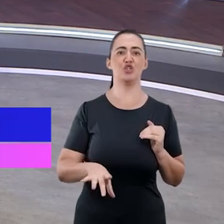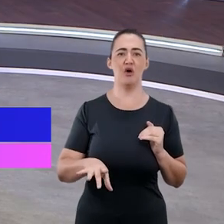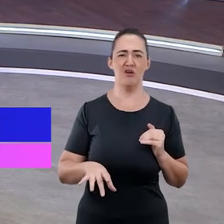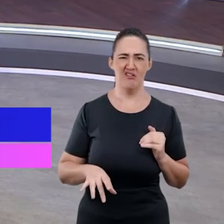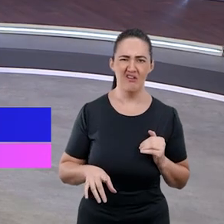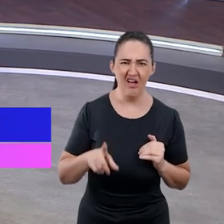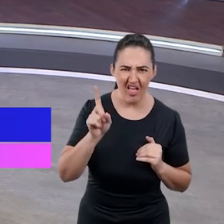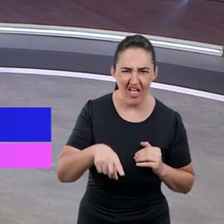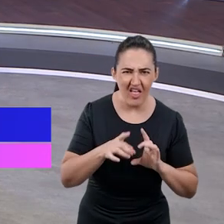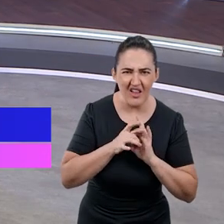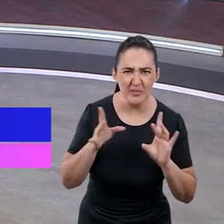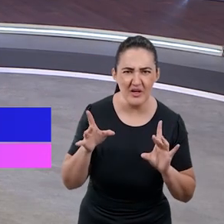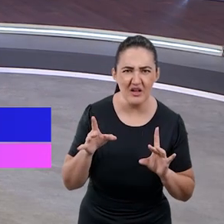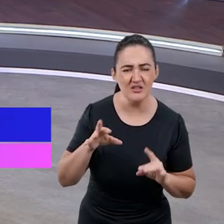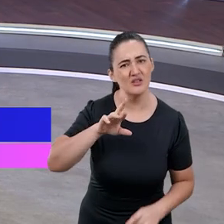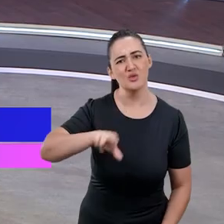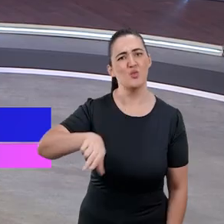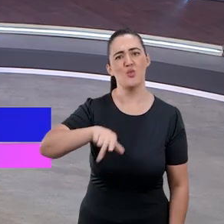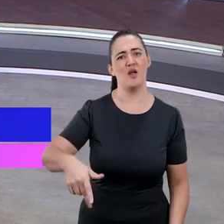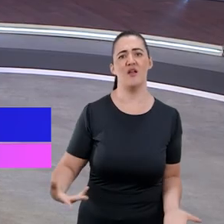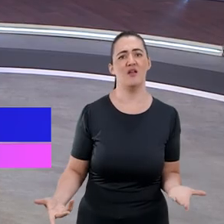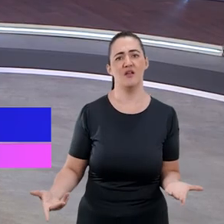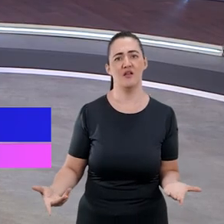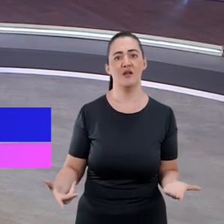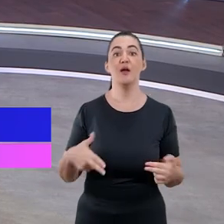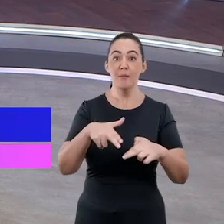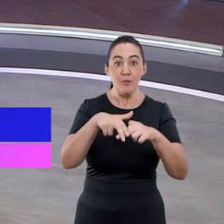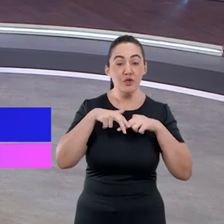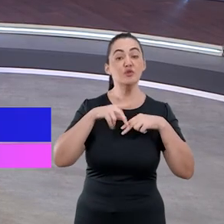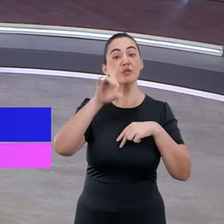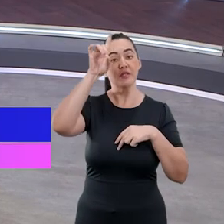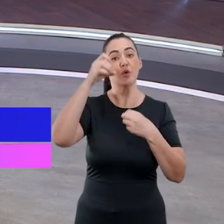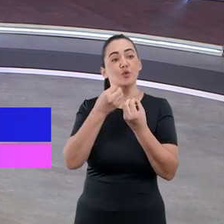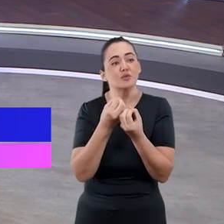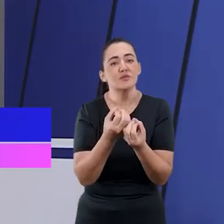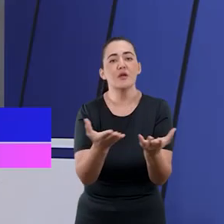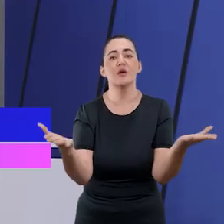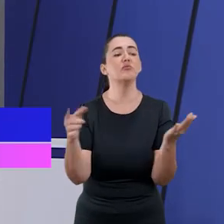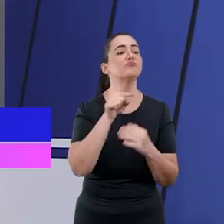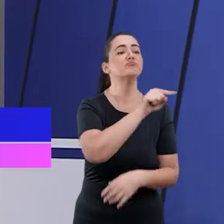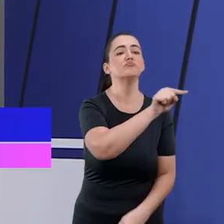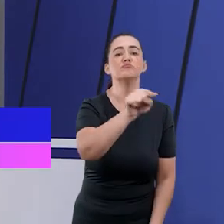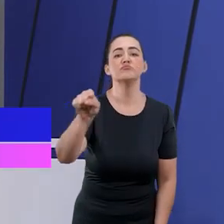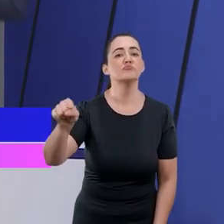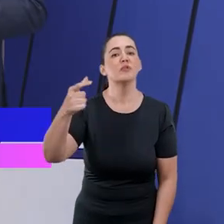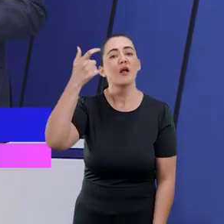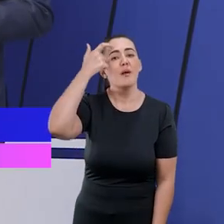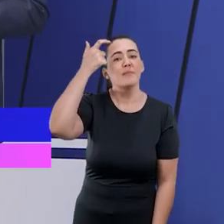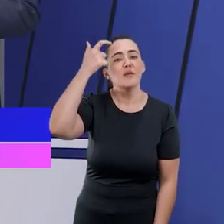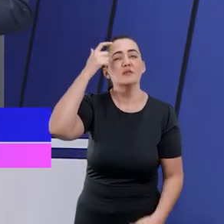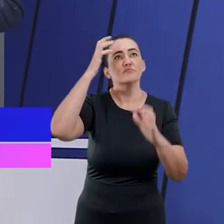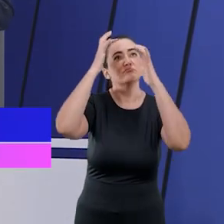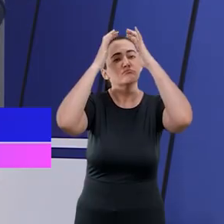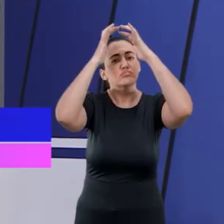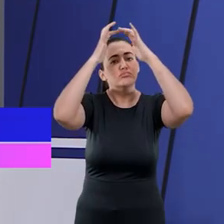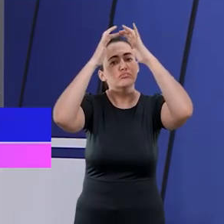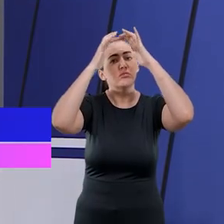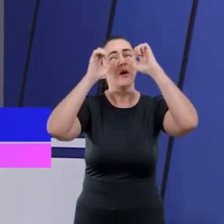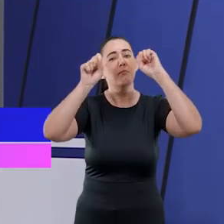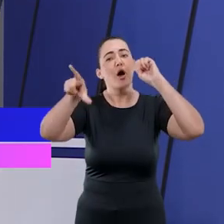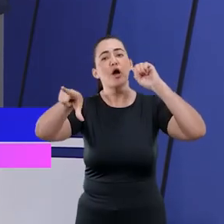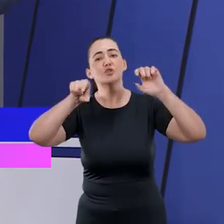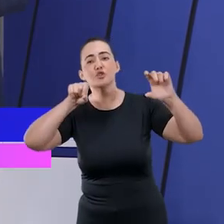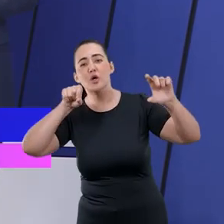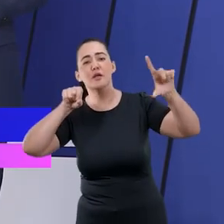e não porque foram obrigados. Ficou claro isso para você? Este é um ponto central em toda a Bíblia.